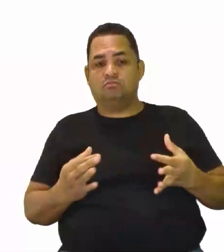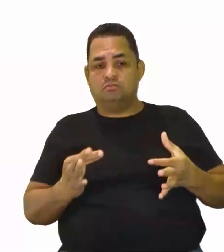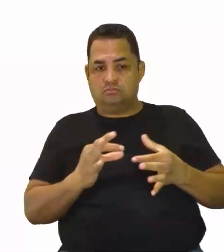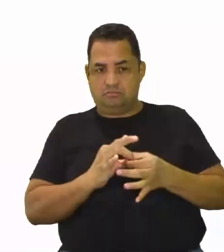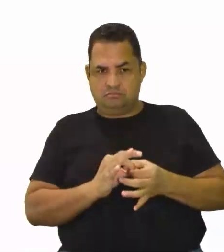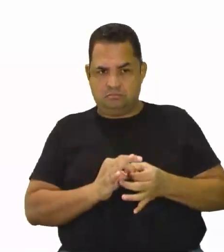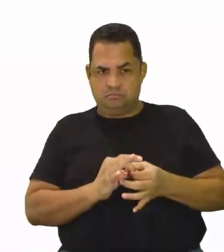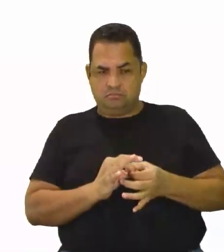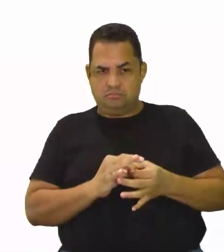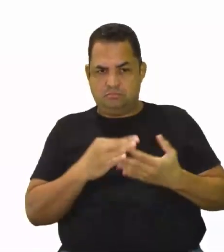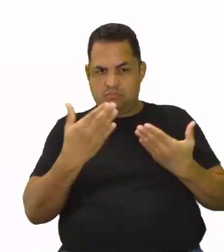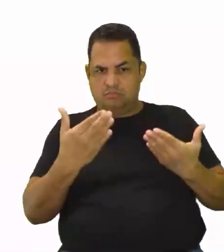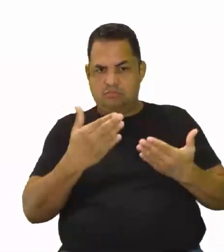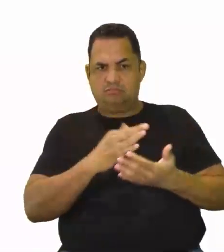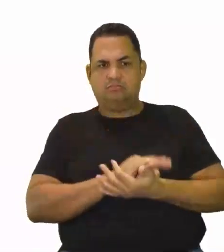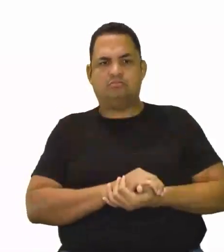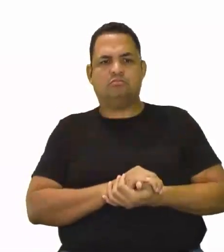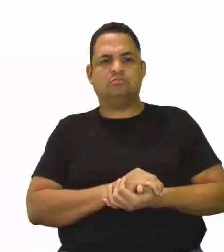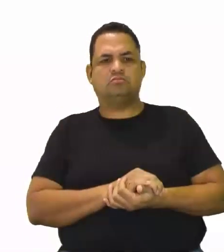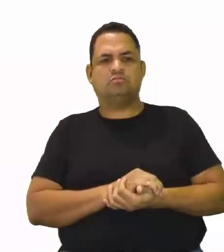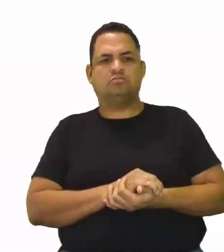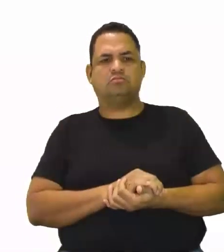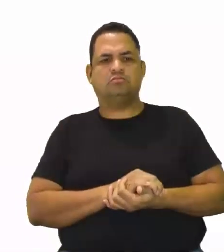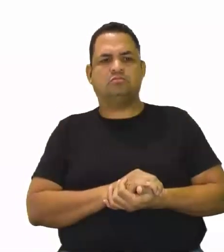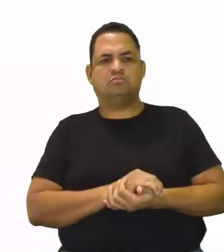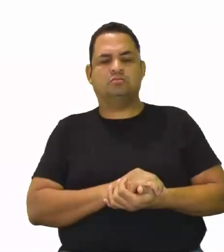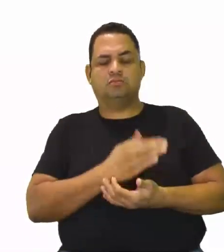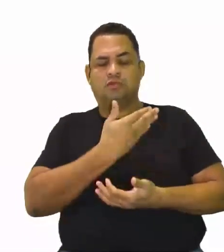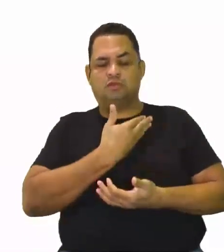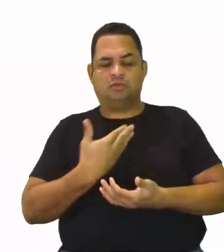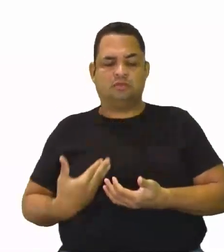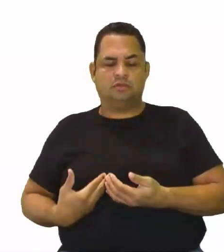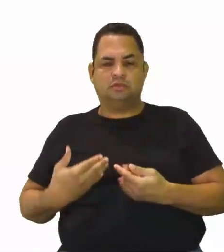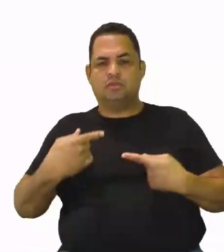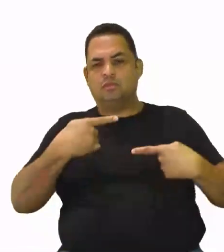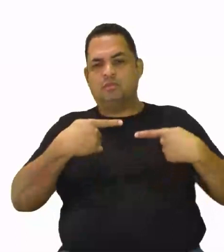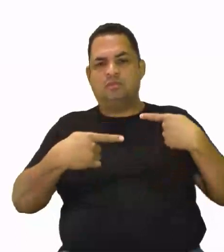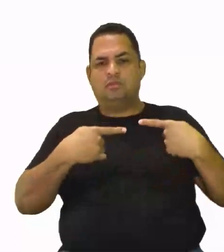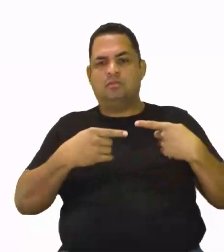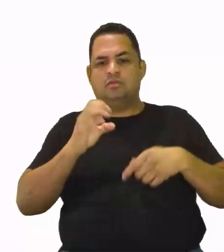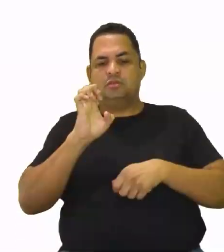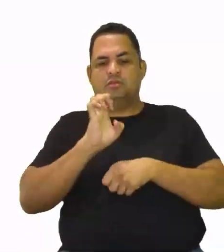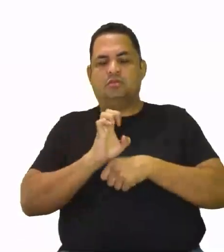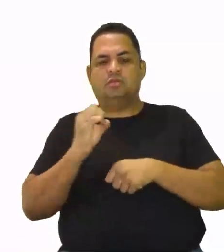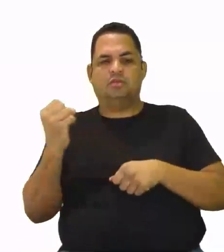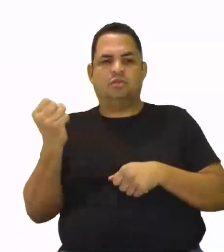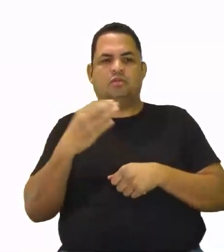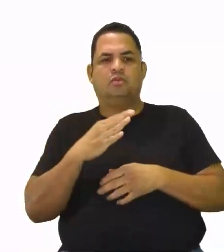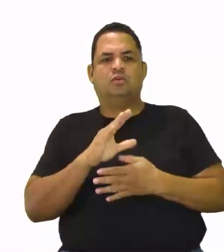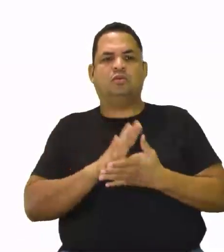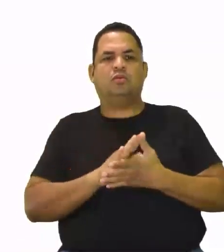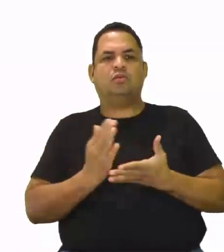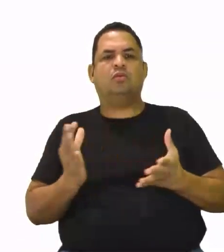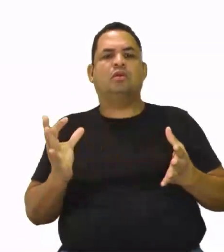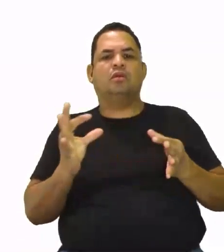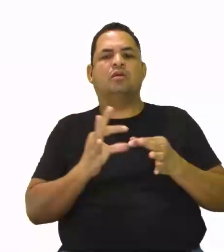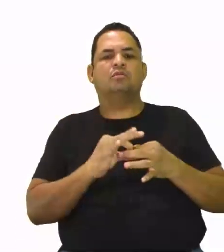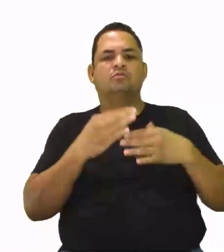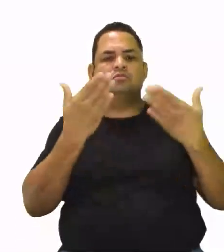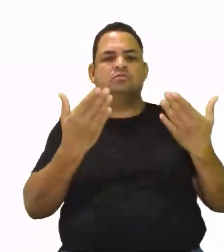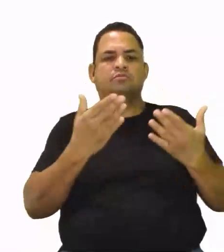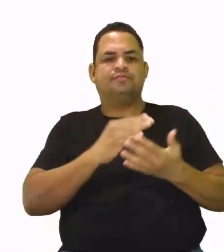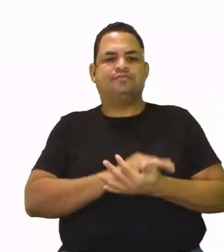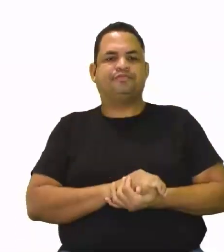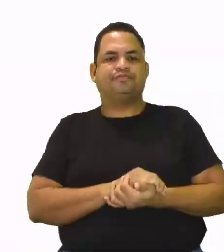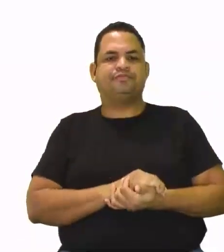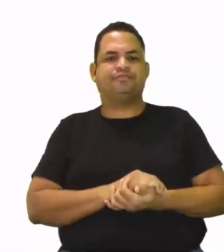a o regime político conhecido como Estado Novo. O que associa a